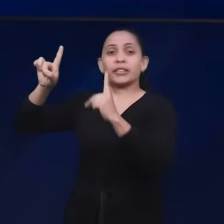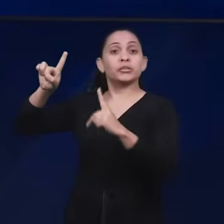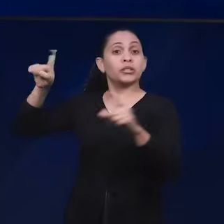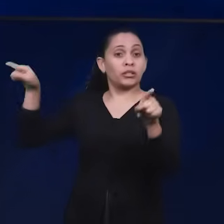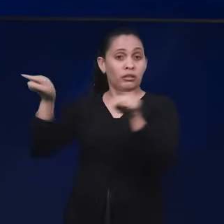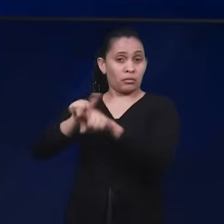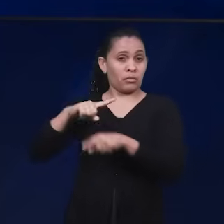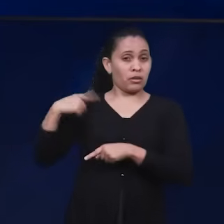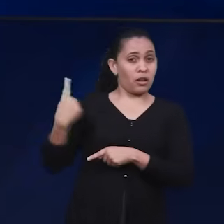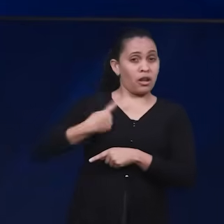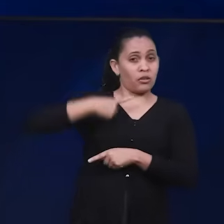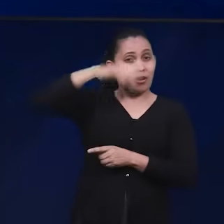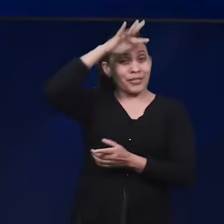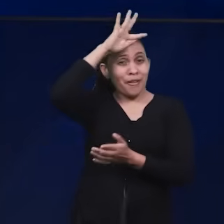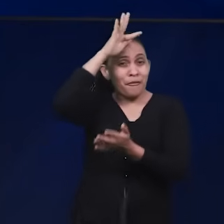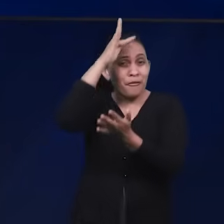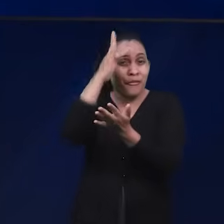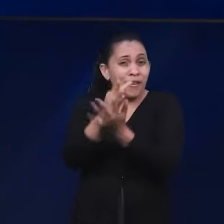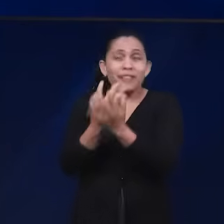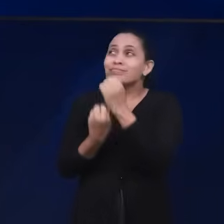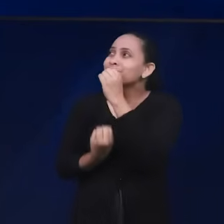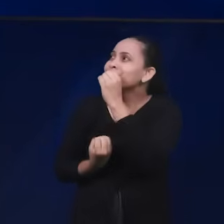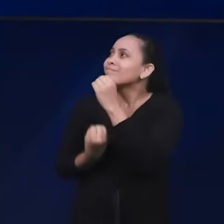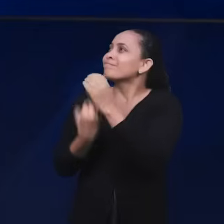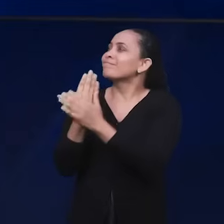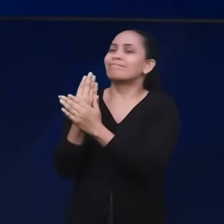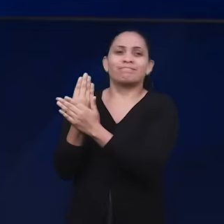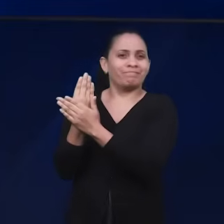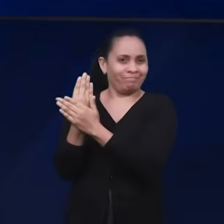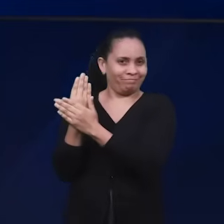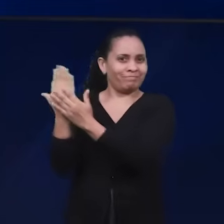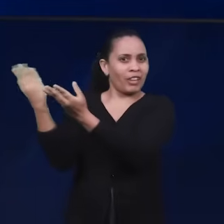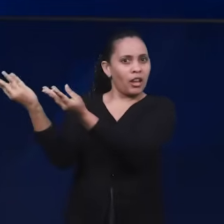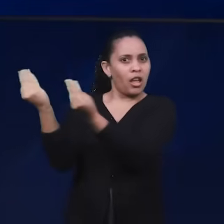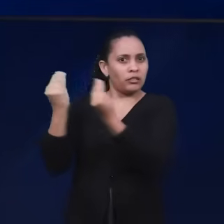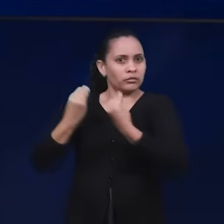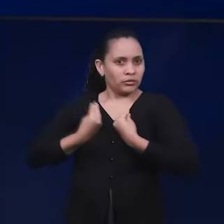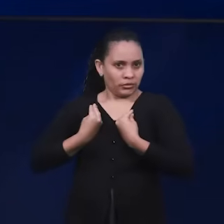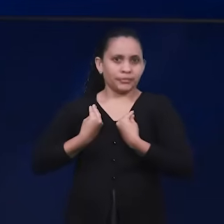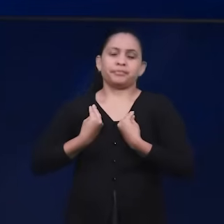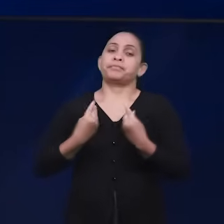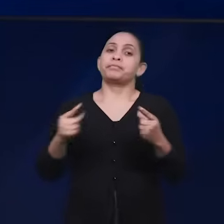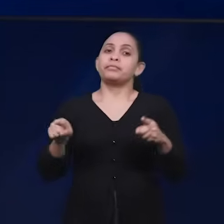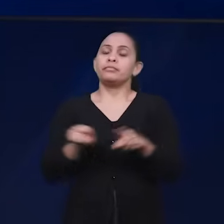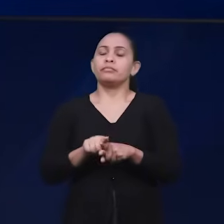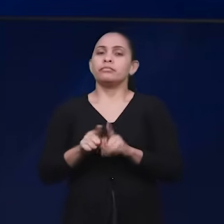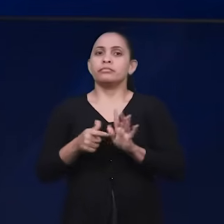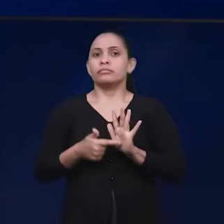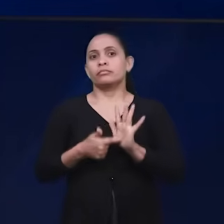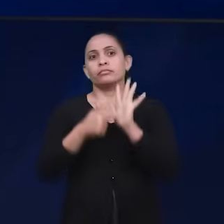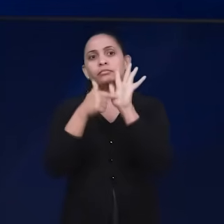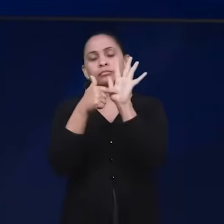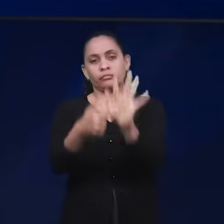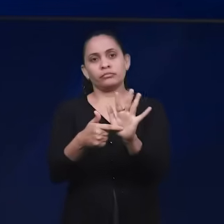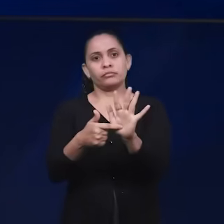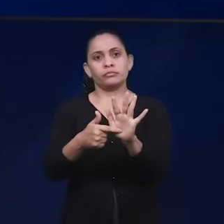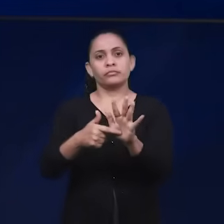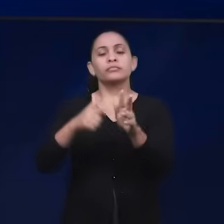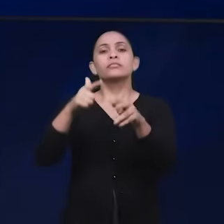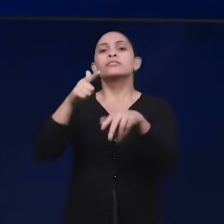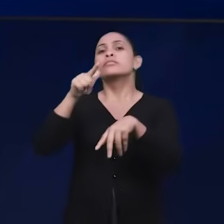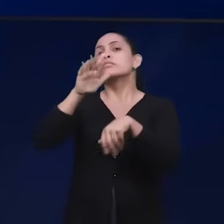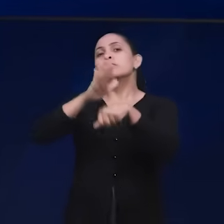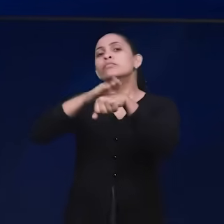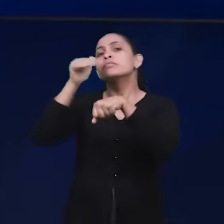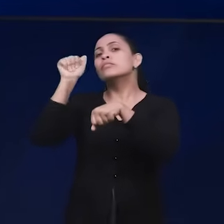fé. Então vejam que aqui também ele apresenta o chamado para a salvação como